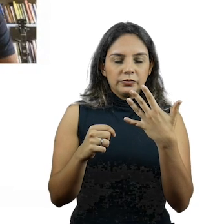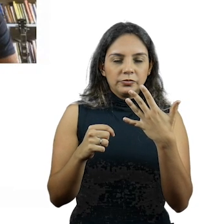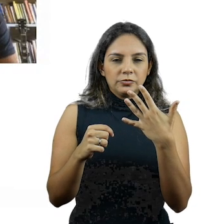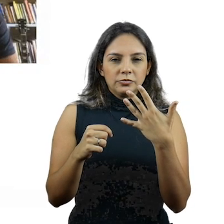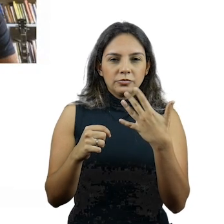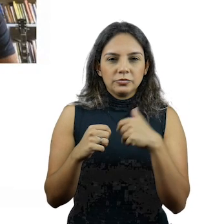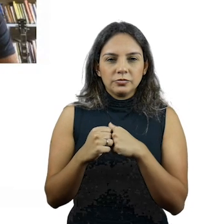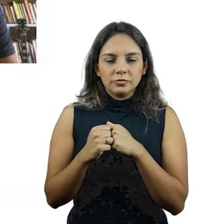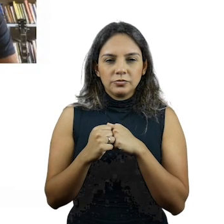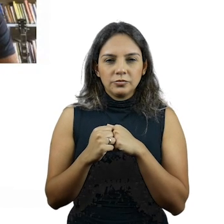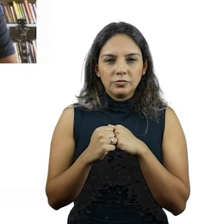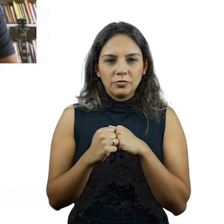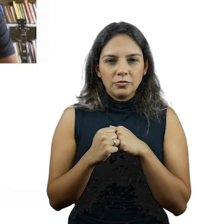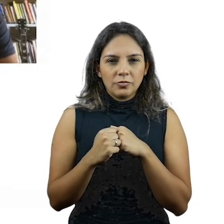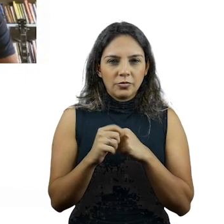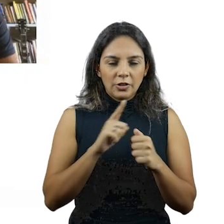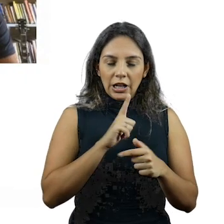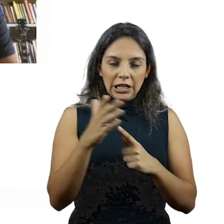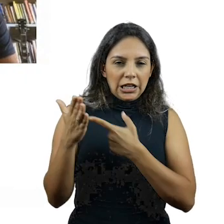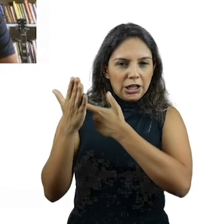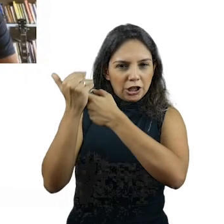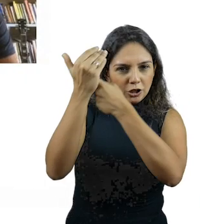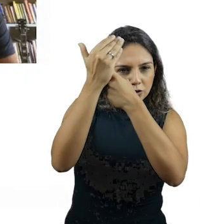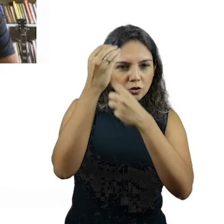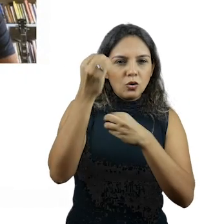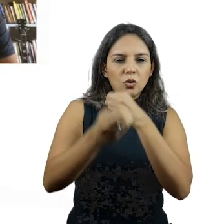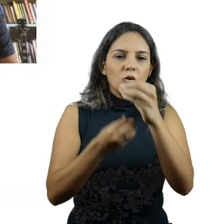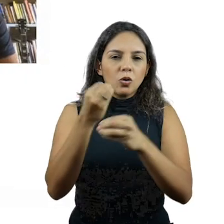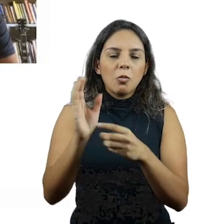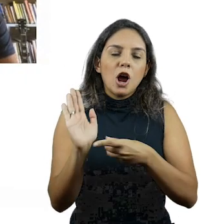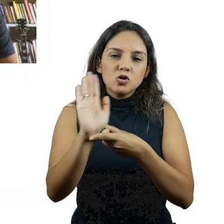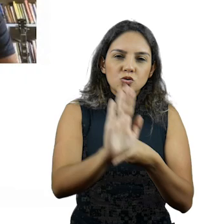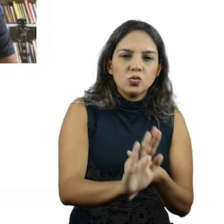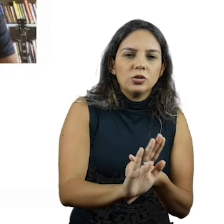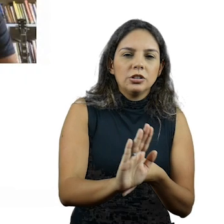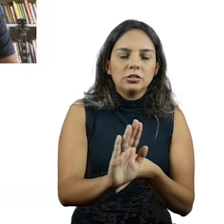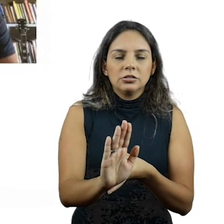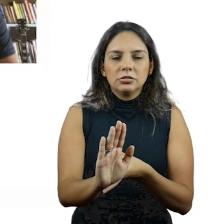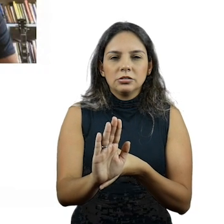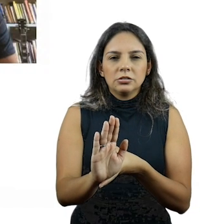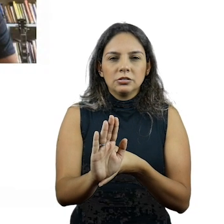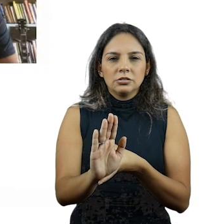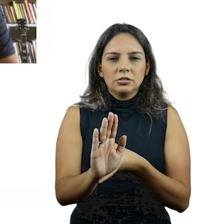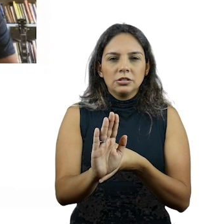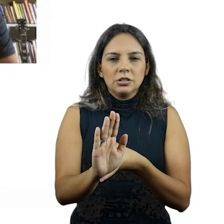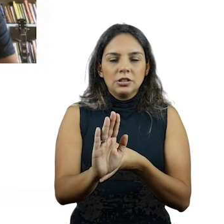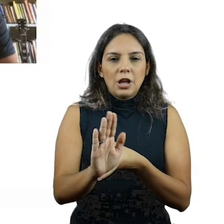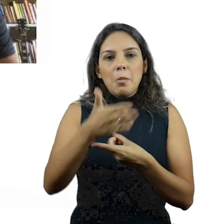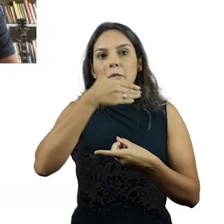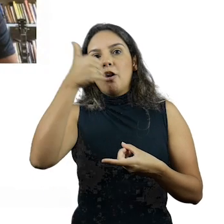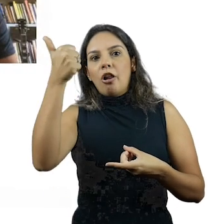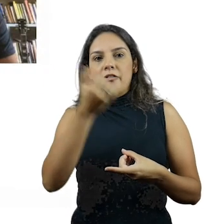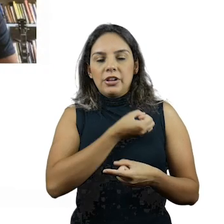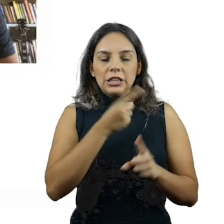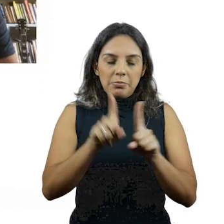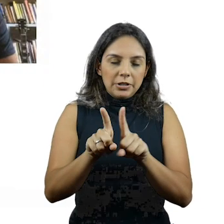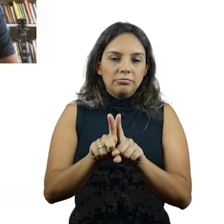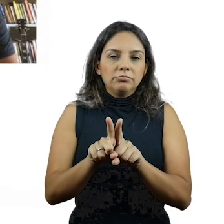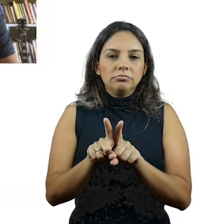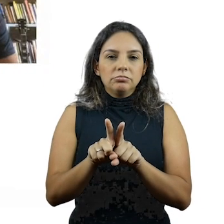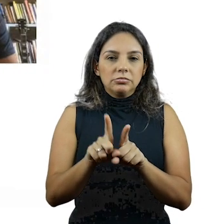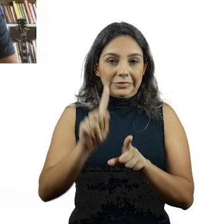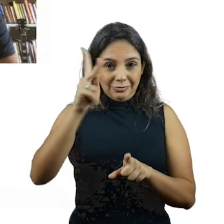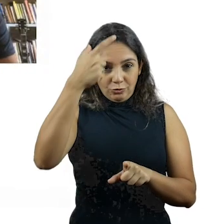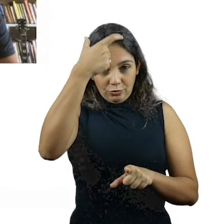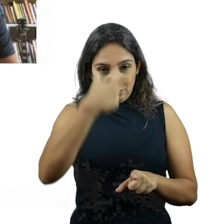questão tecnológica, né, de como que isso ajuda, né, como isso enriquece a nossa vida, mas tem também o fator humano, né, que é bastante